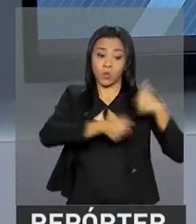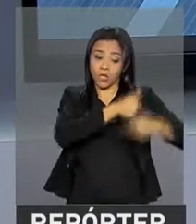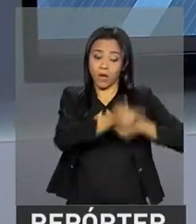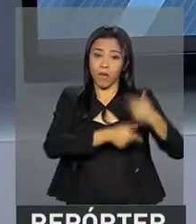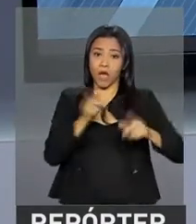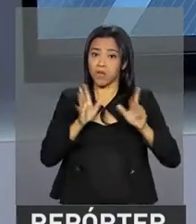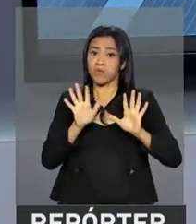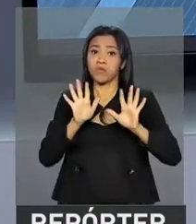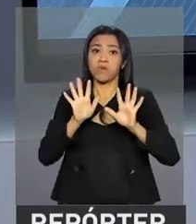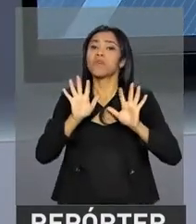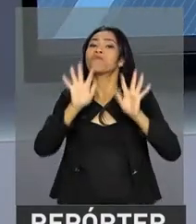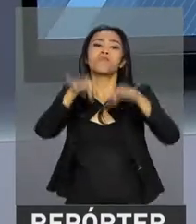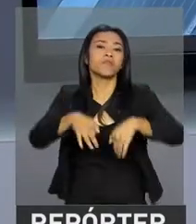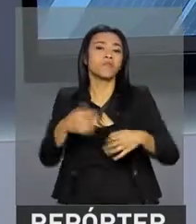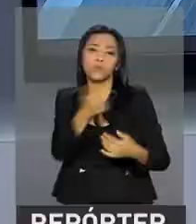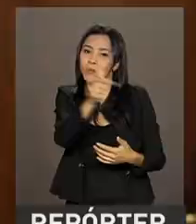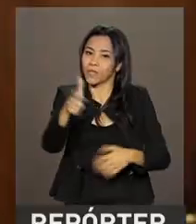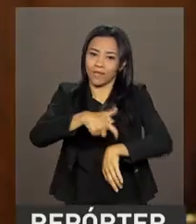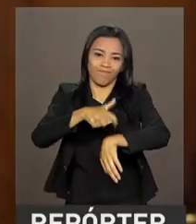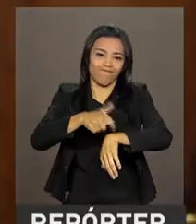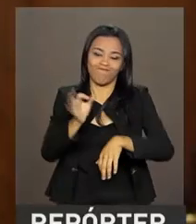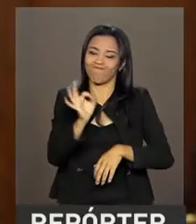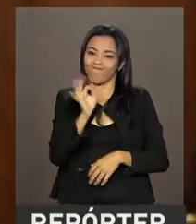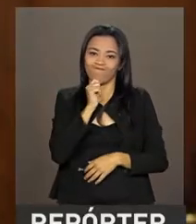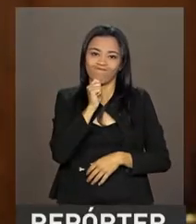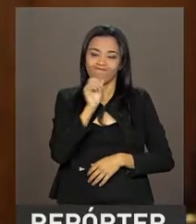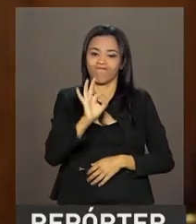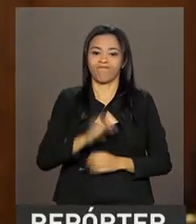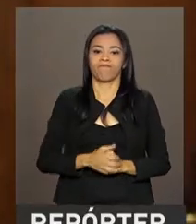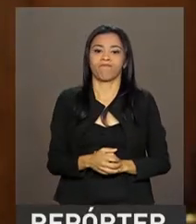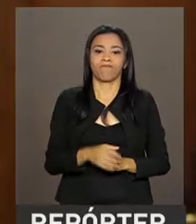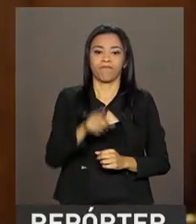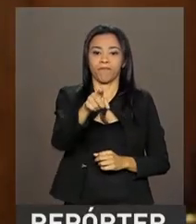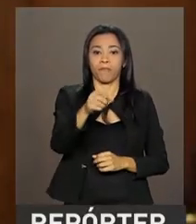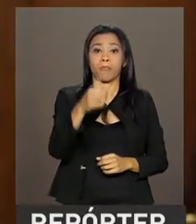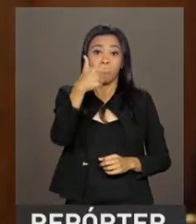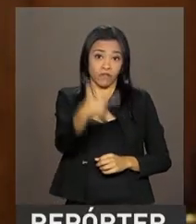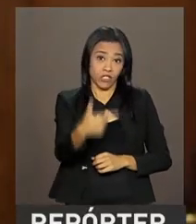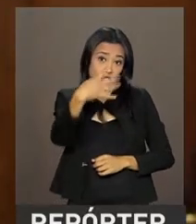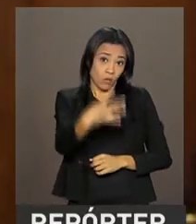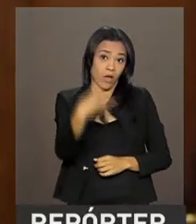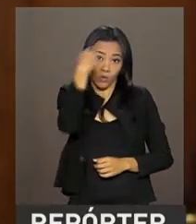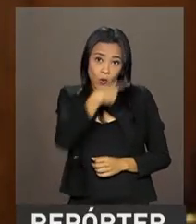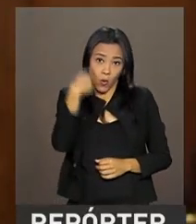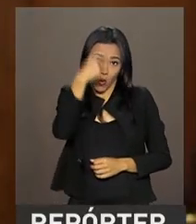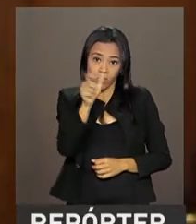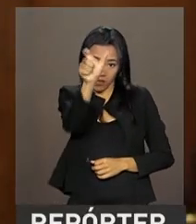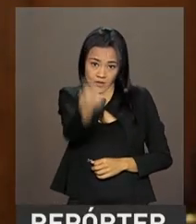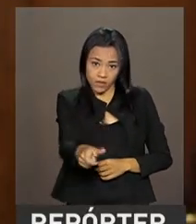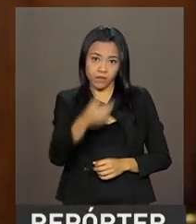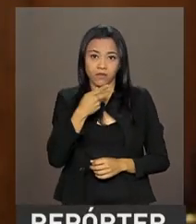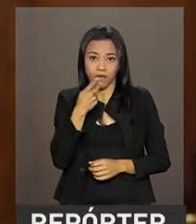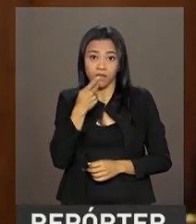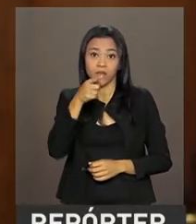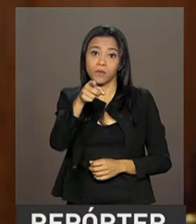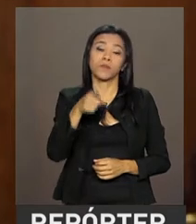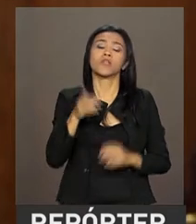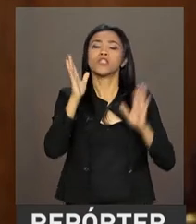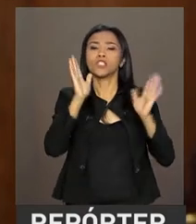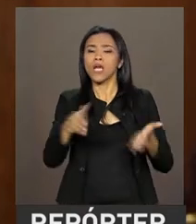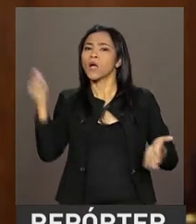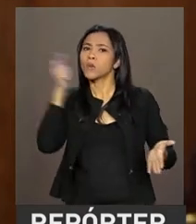não tem data para acabar basicamente com 24 horas um pouco mais já se conseguiu estabilizar